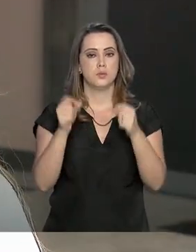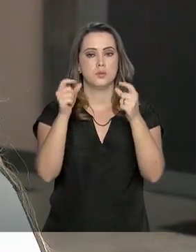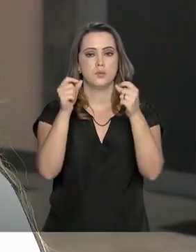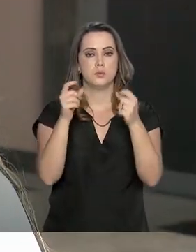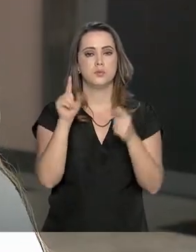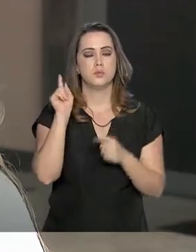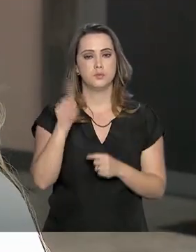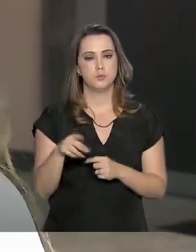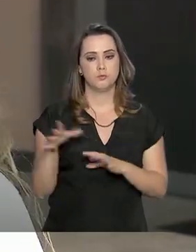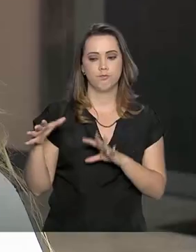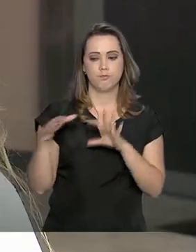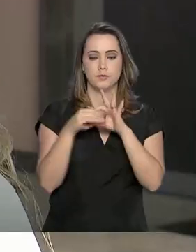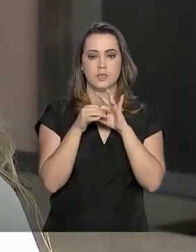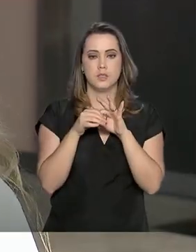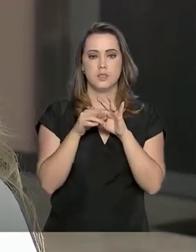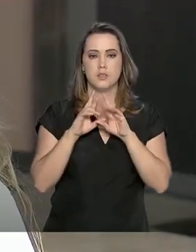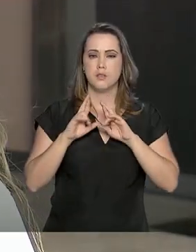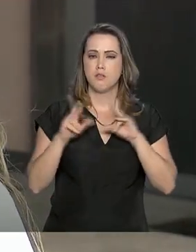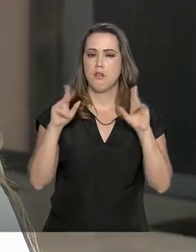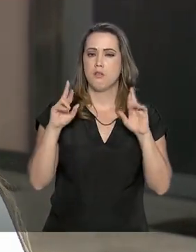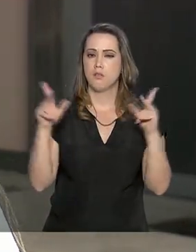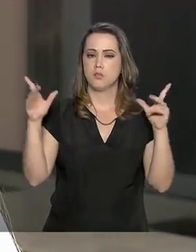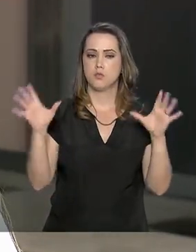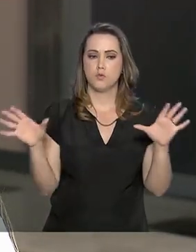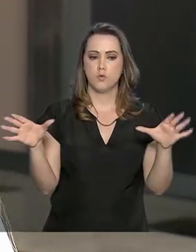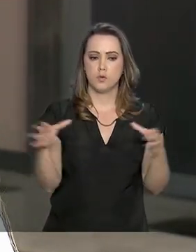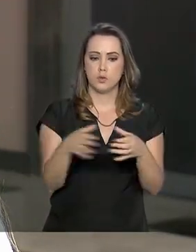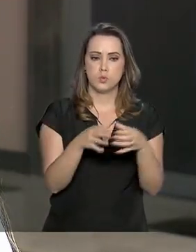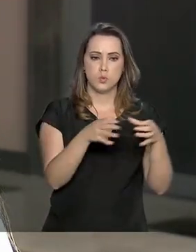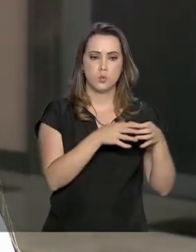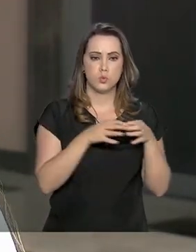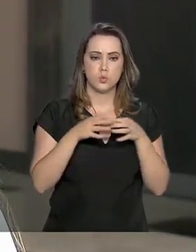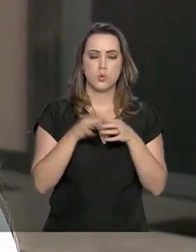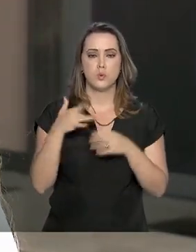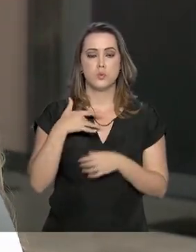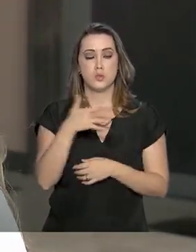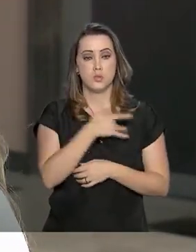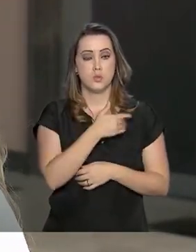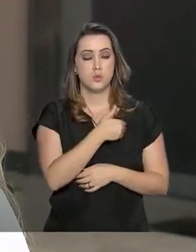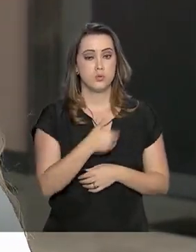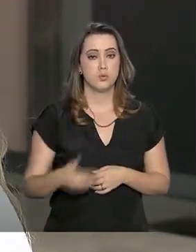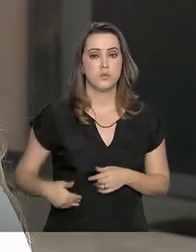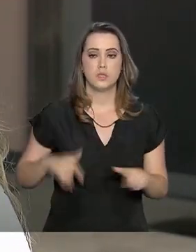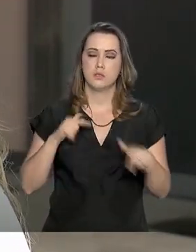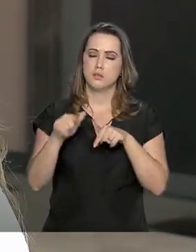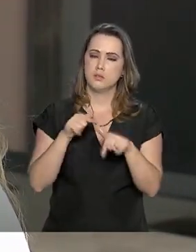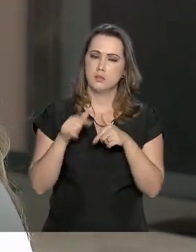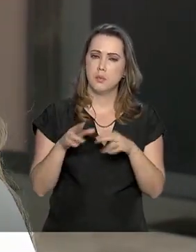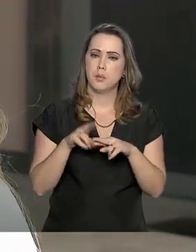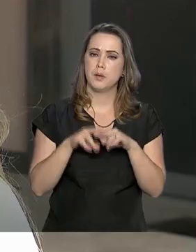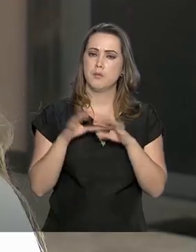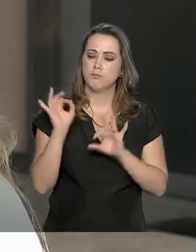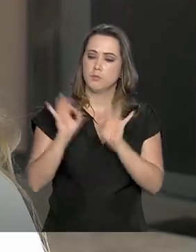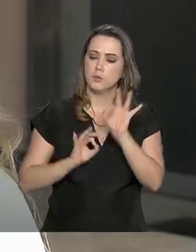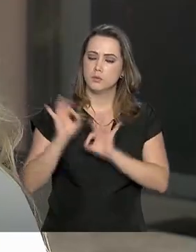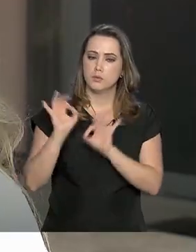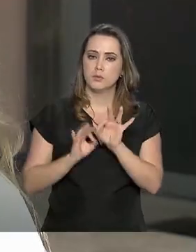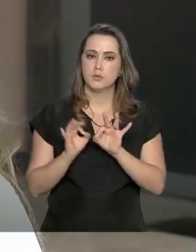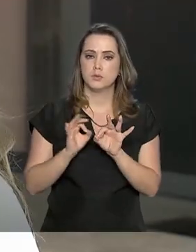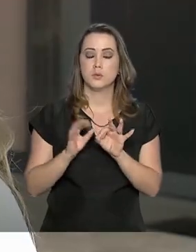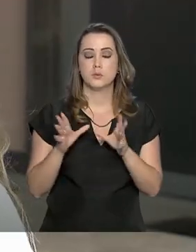é integrar as diferentes instâncias de saúde pública, trabalhar de maneira